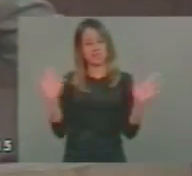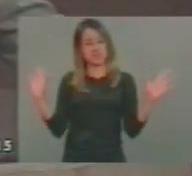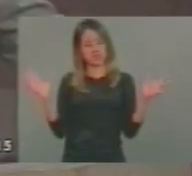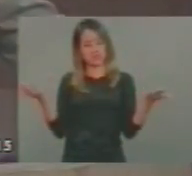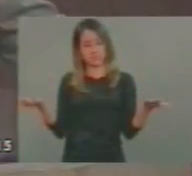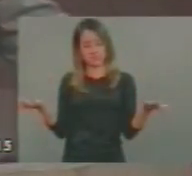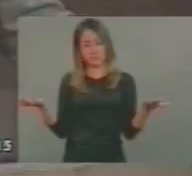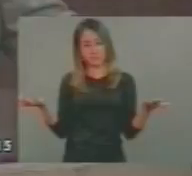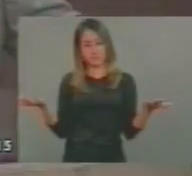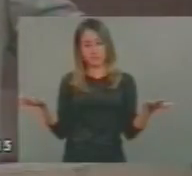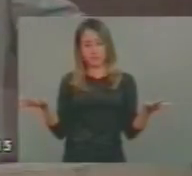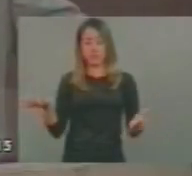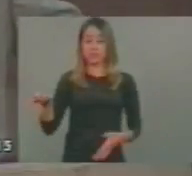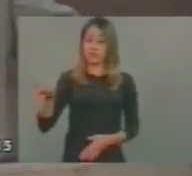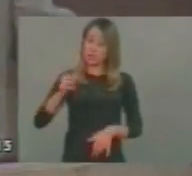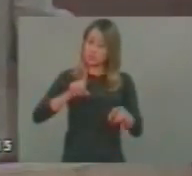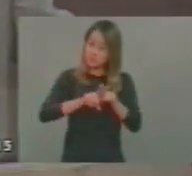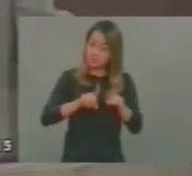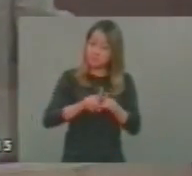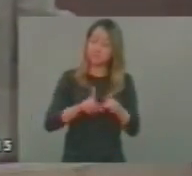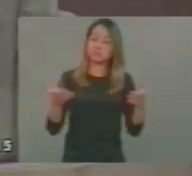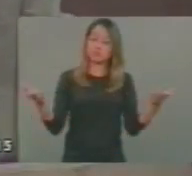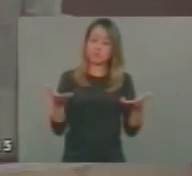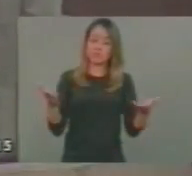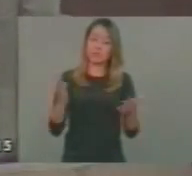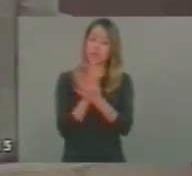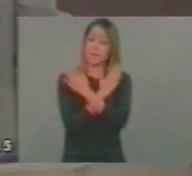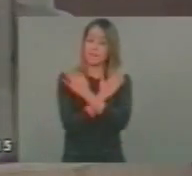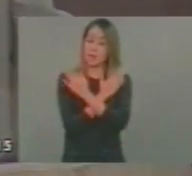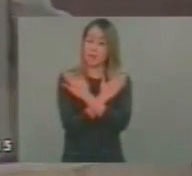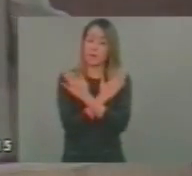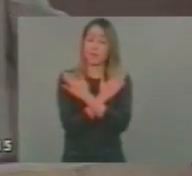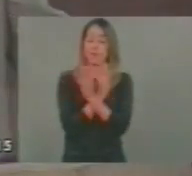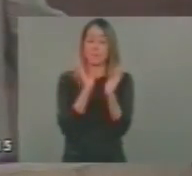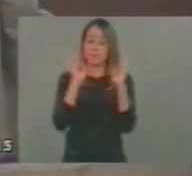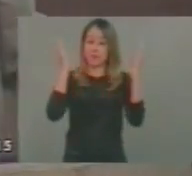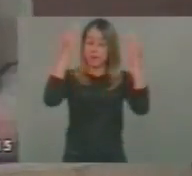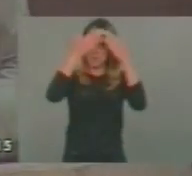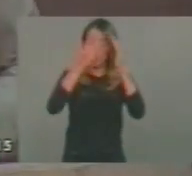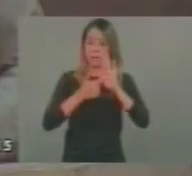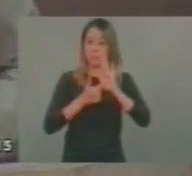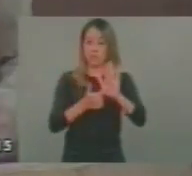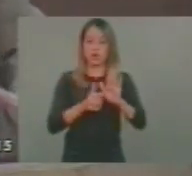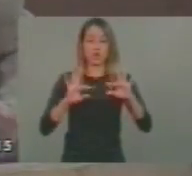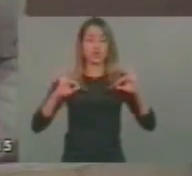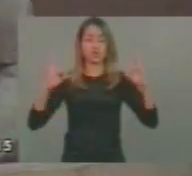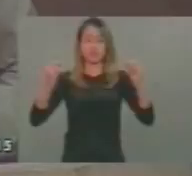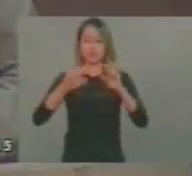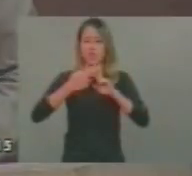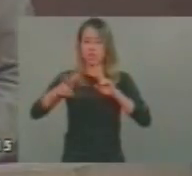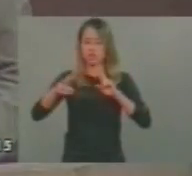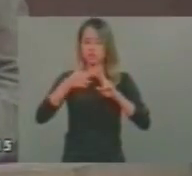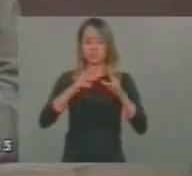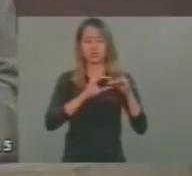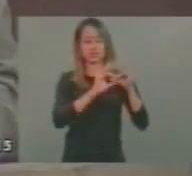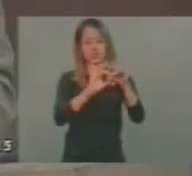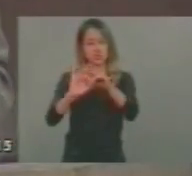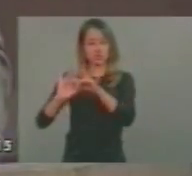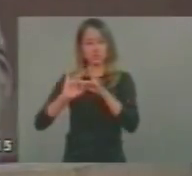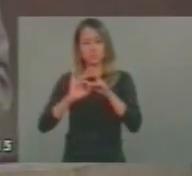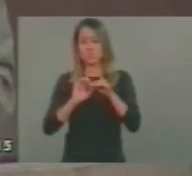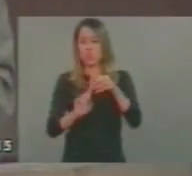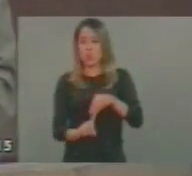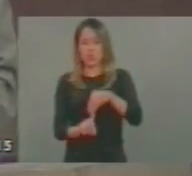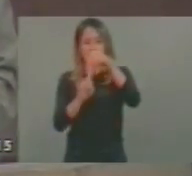saúde e combate à seca. Para o parlamentar, é importante que esses recursos sejam usados para apoiar o homem do campo